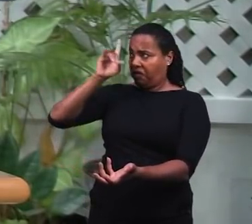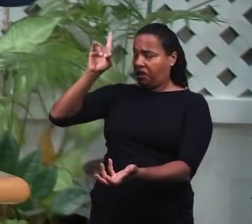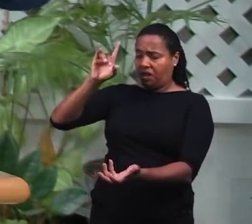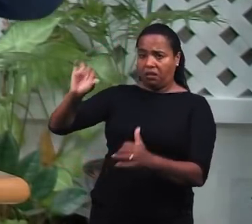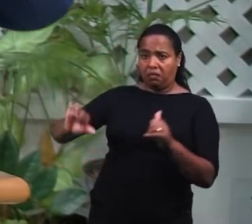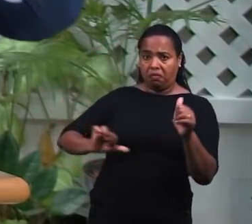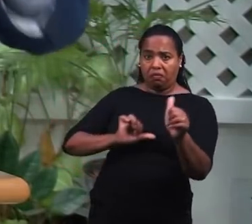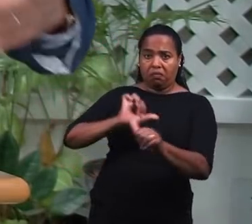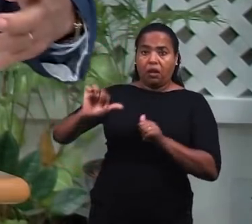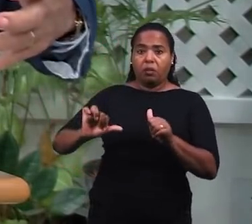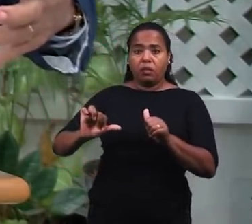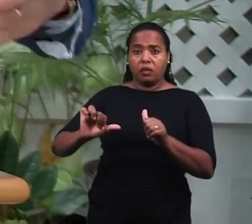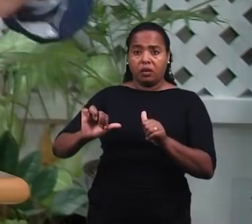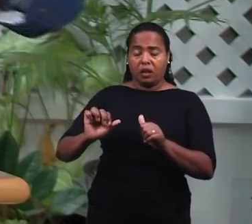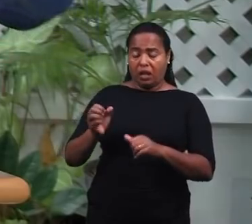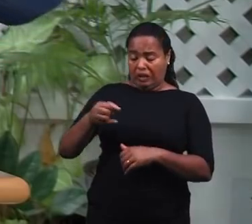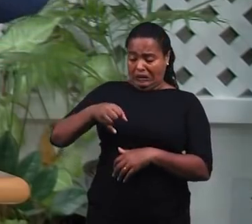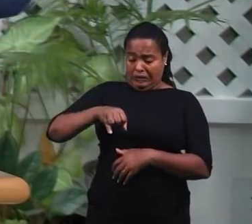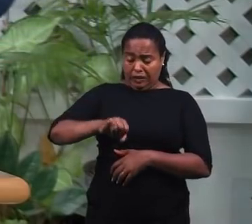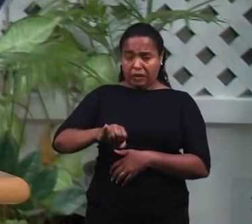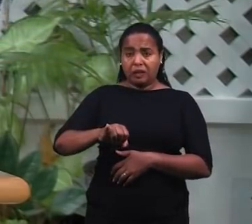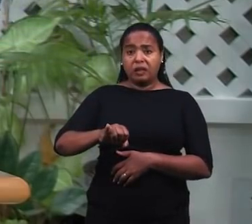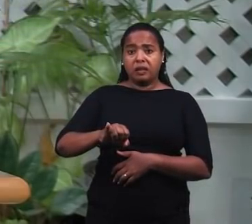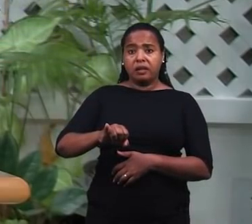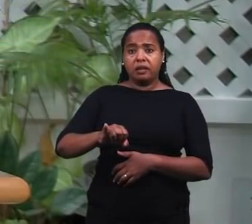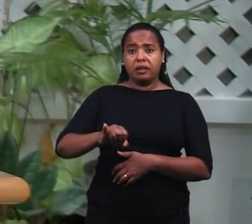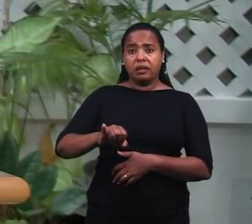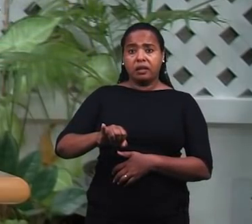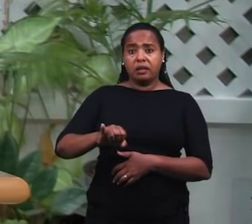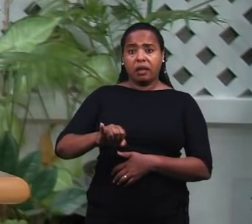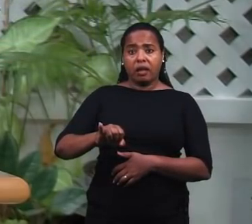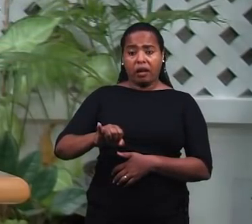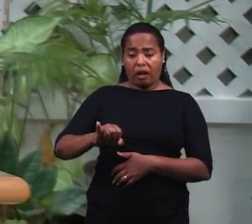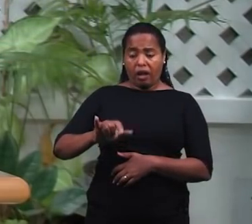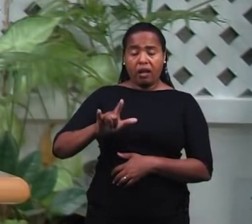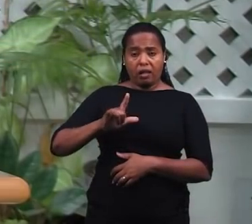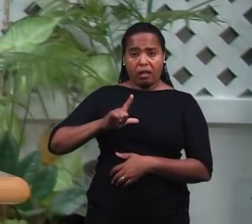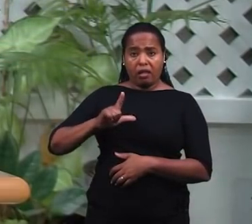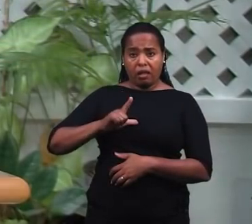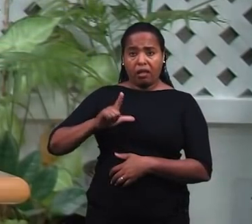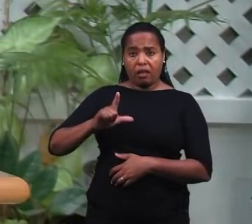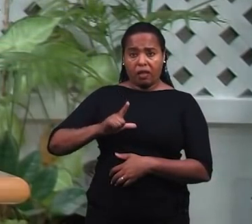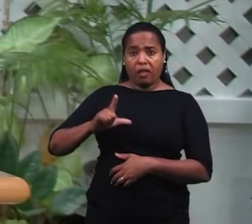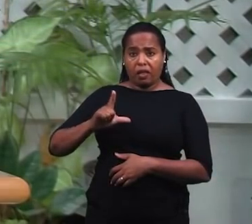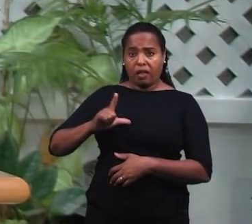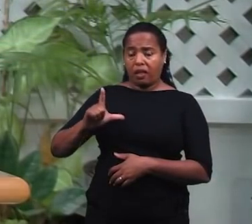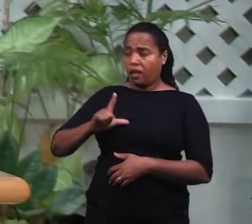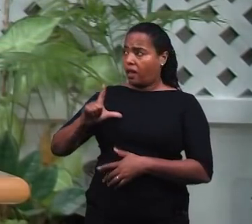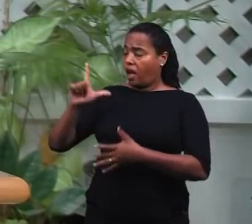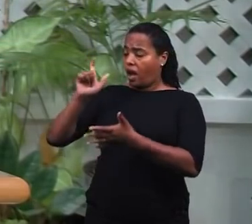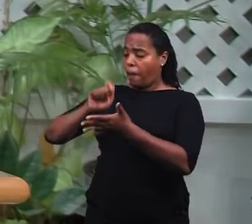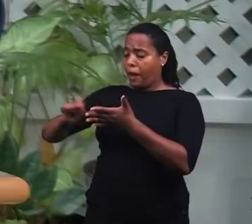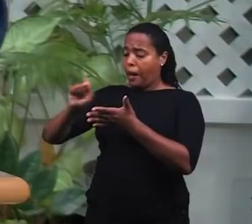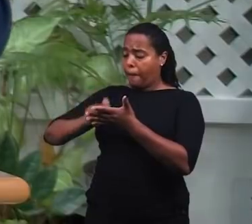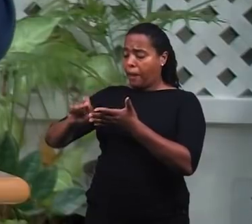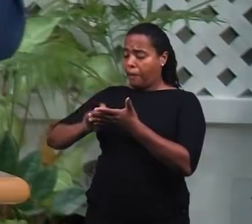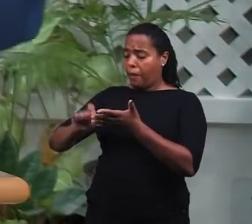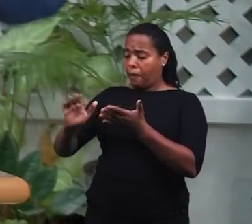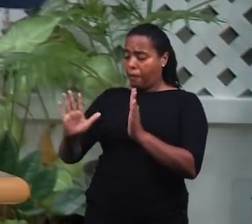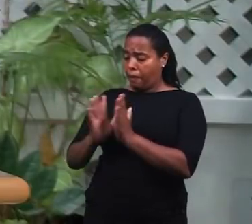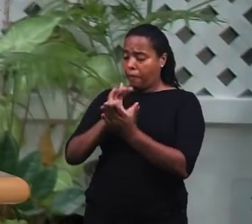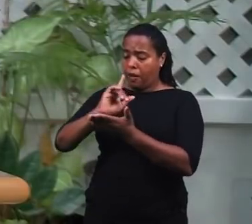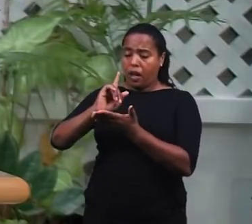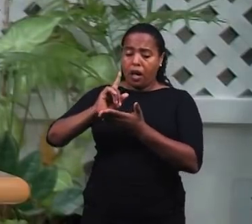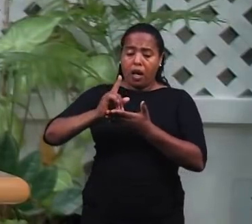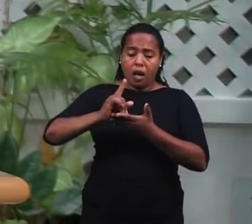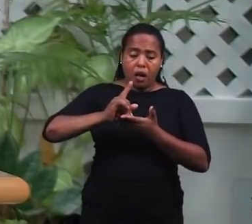vai transformá-lo, se o que tem para ele, que está descrito na palavra de Deus,